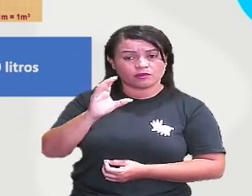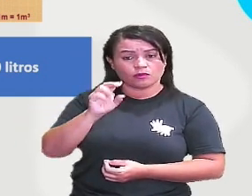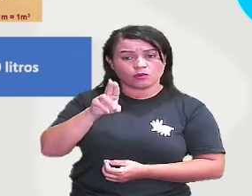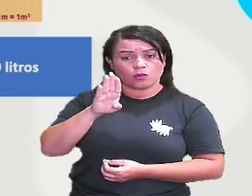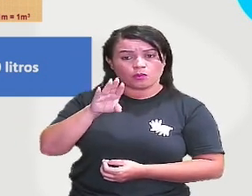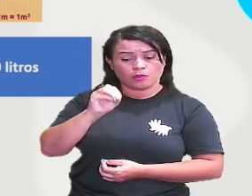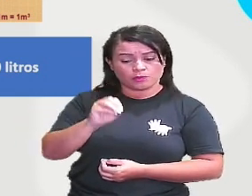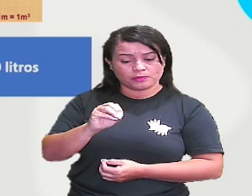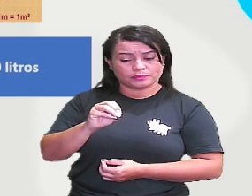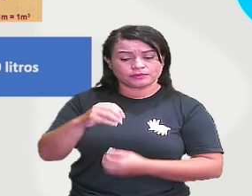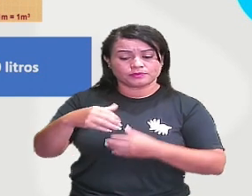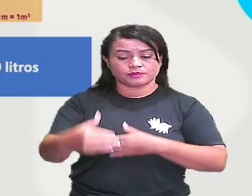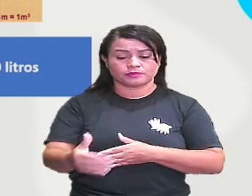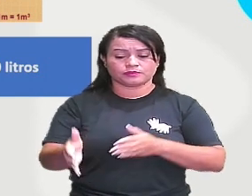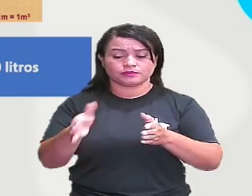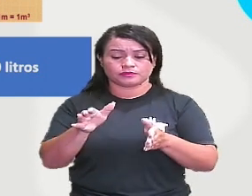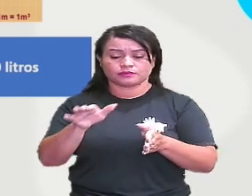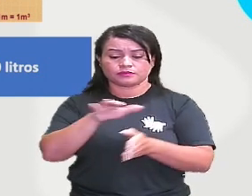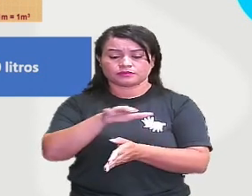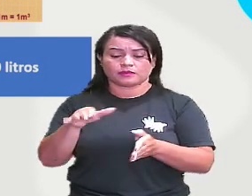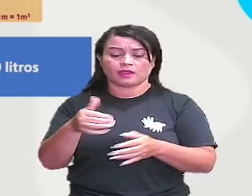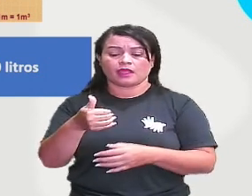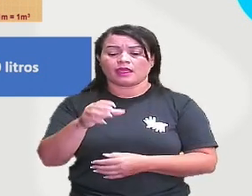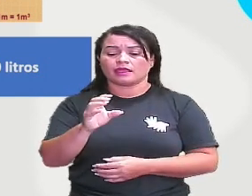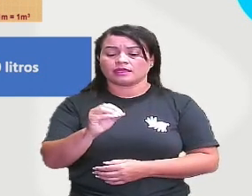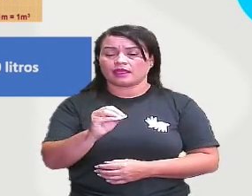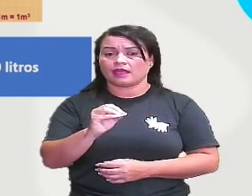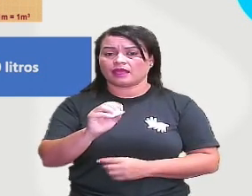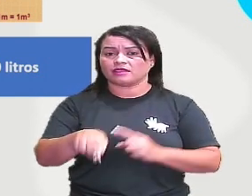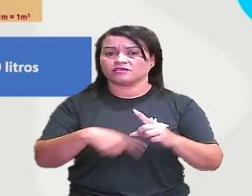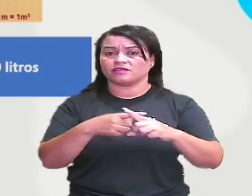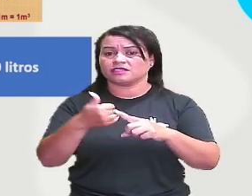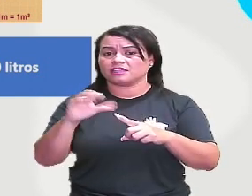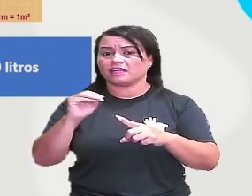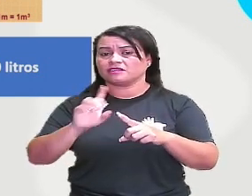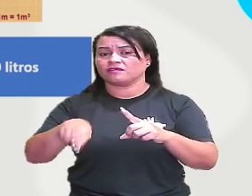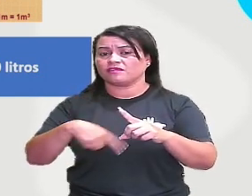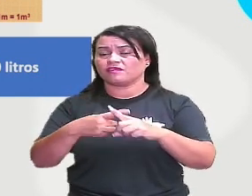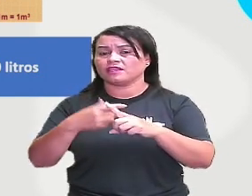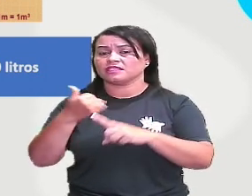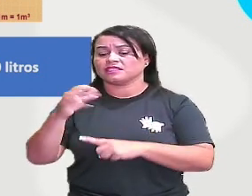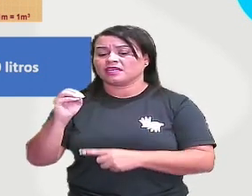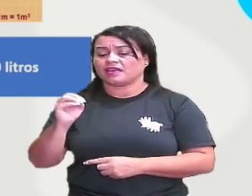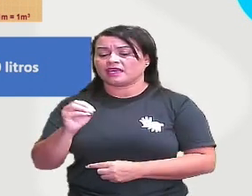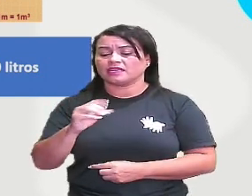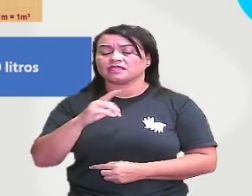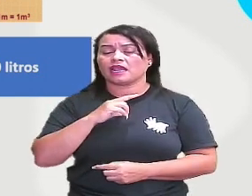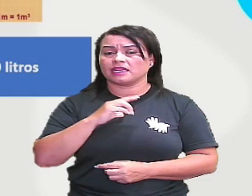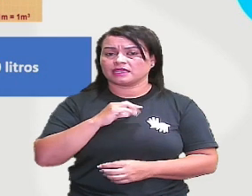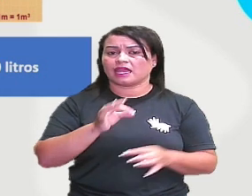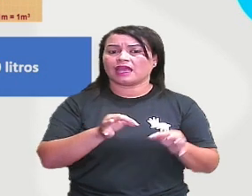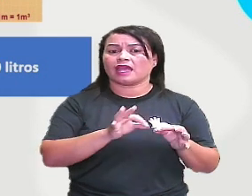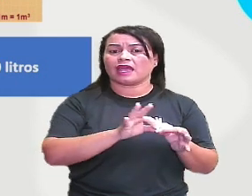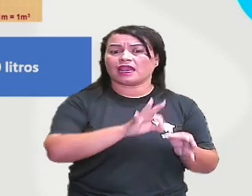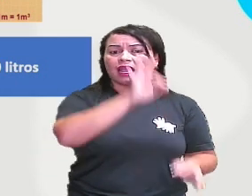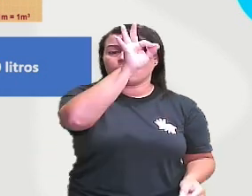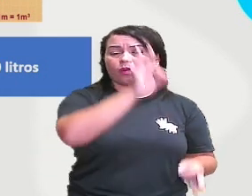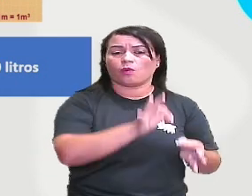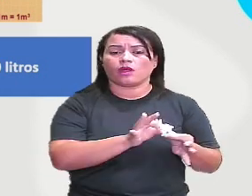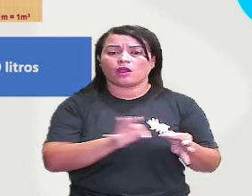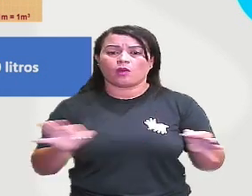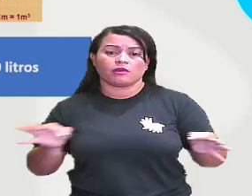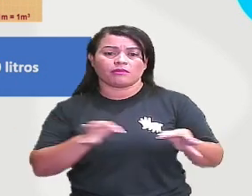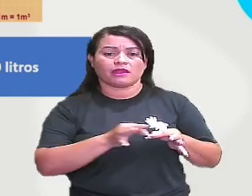cubo, tá? Em que 10 centímetros por 10 centímetros por 10 centímetros. Ele tem largura, comprimento